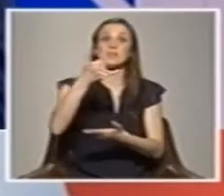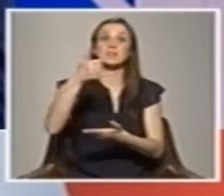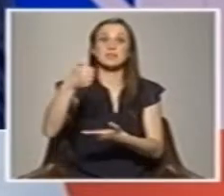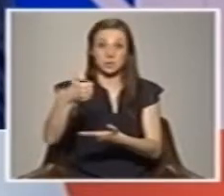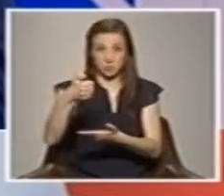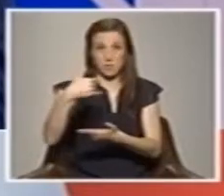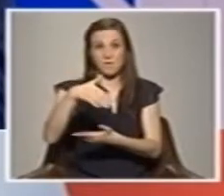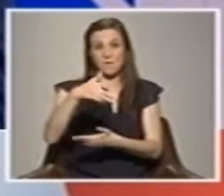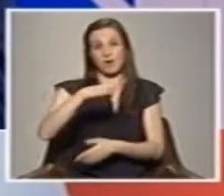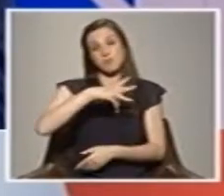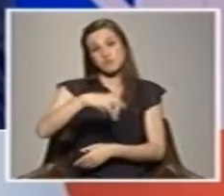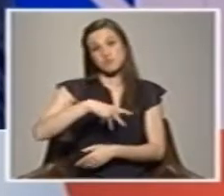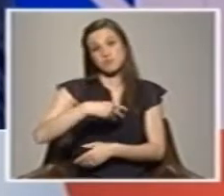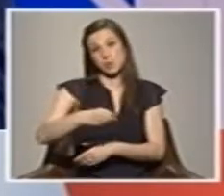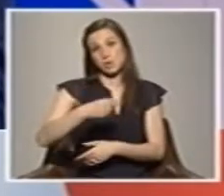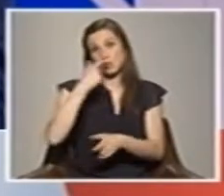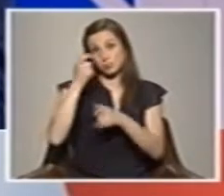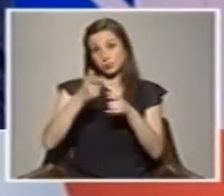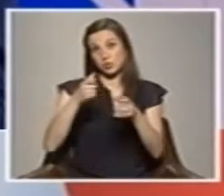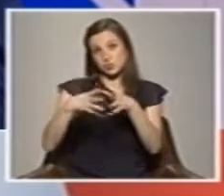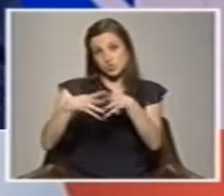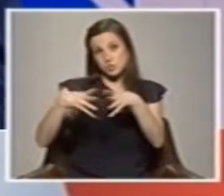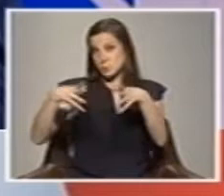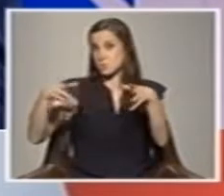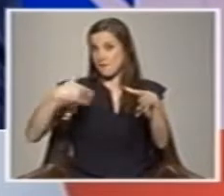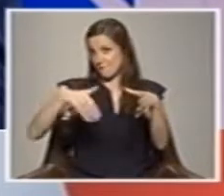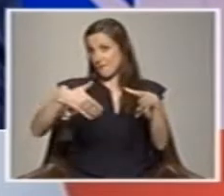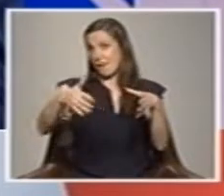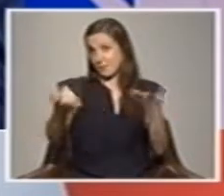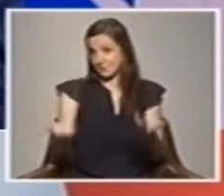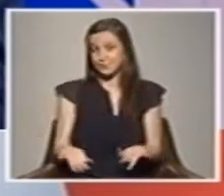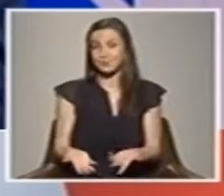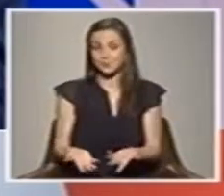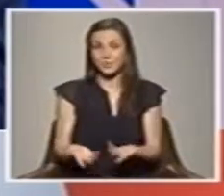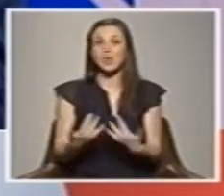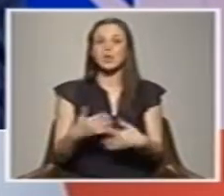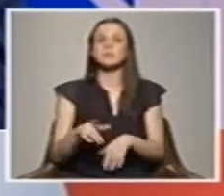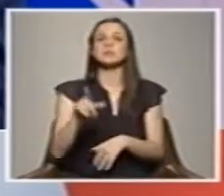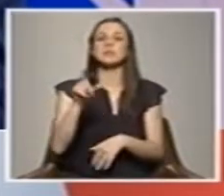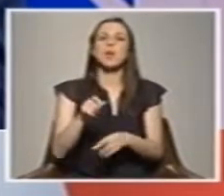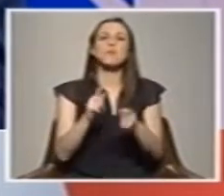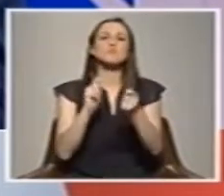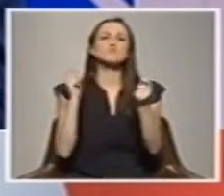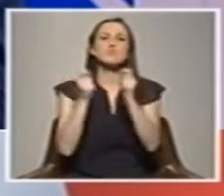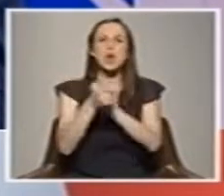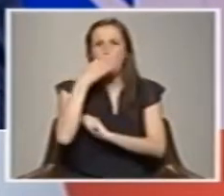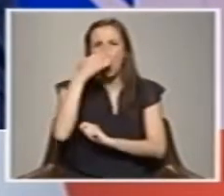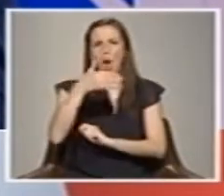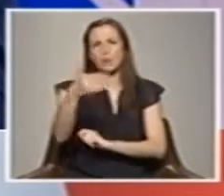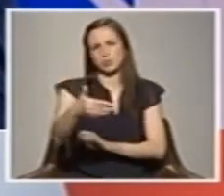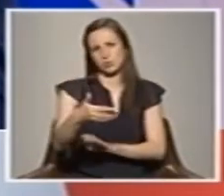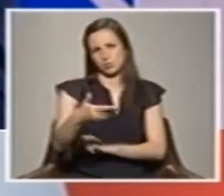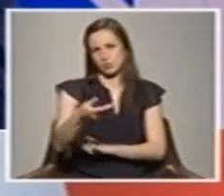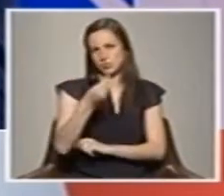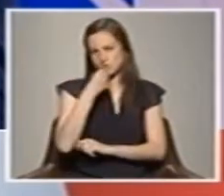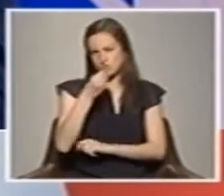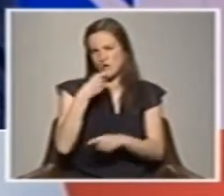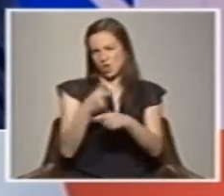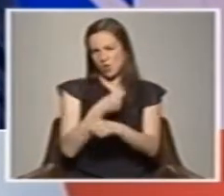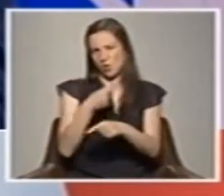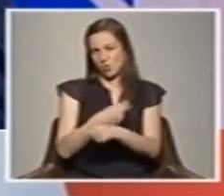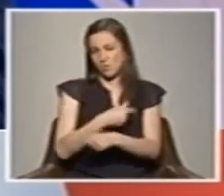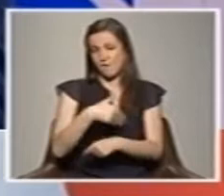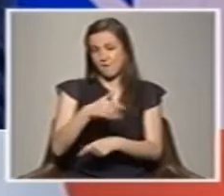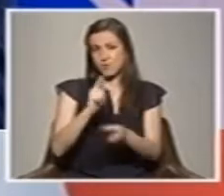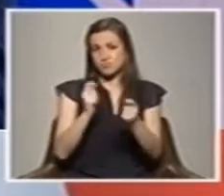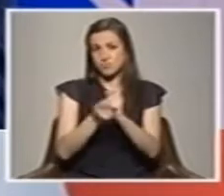nível mundial um aumento da população, mas também com a alteração dos hábitos de consumo. Nós não podemos esquecer que neste momento há